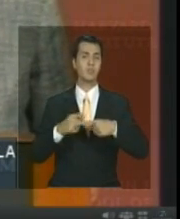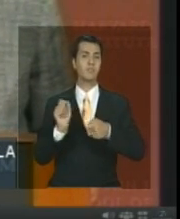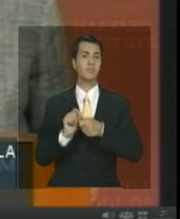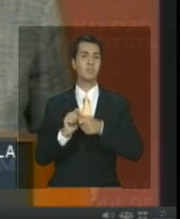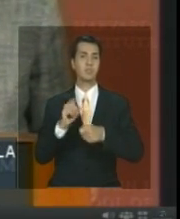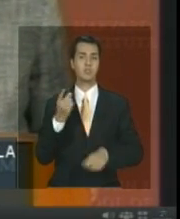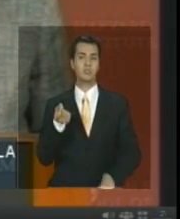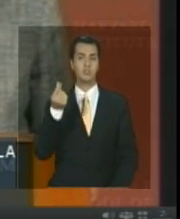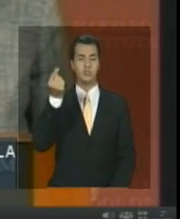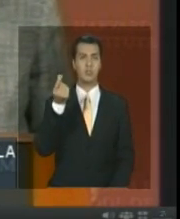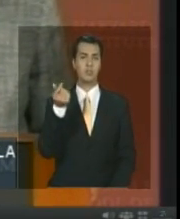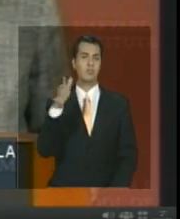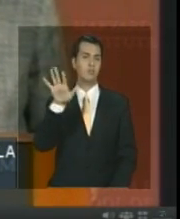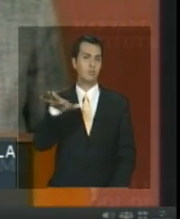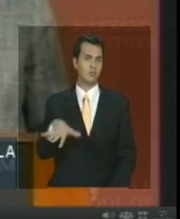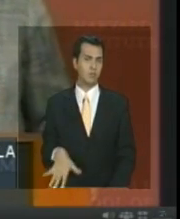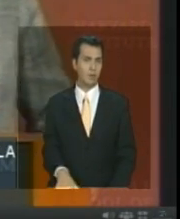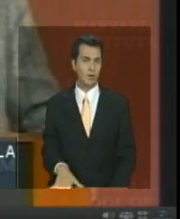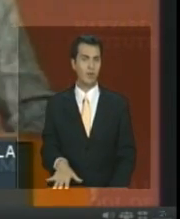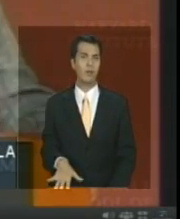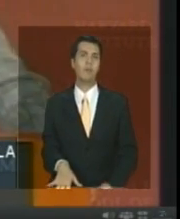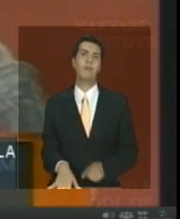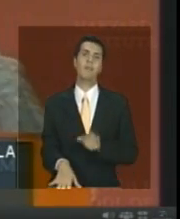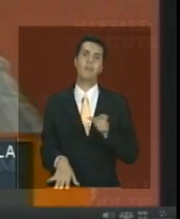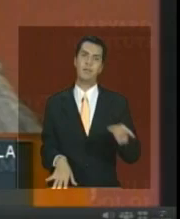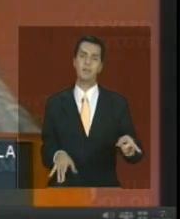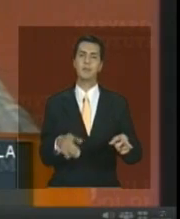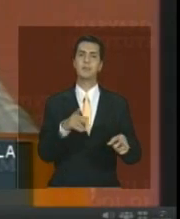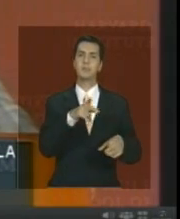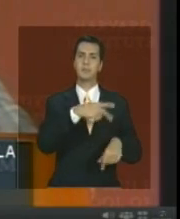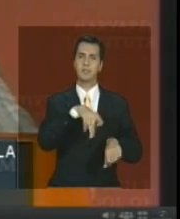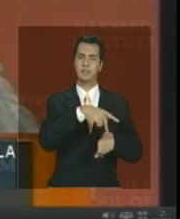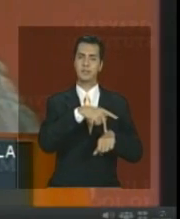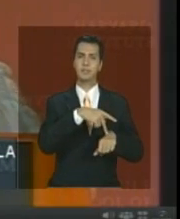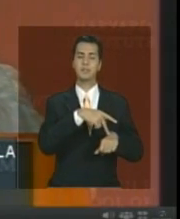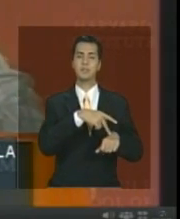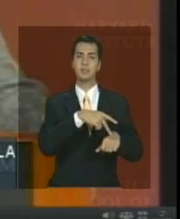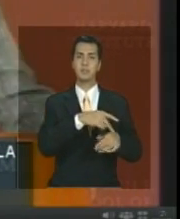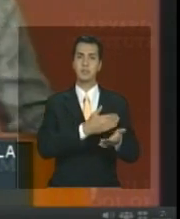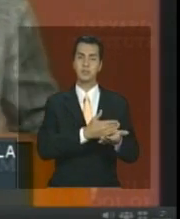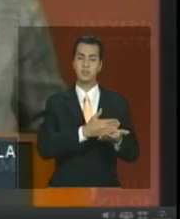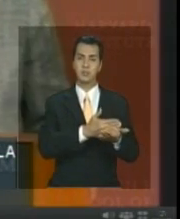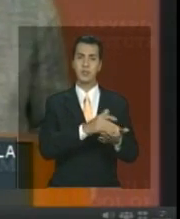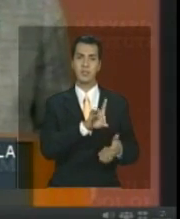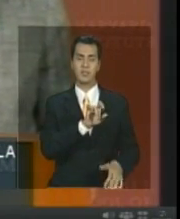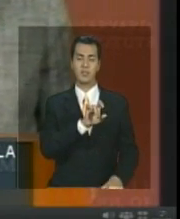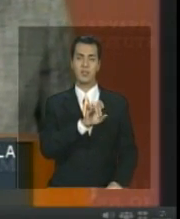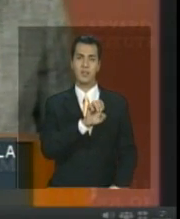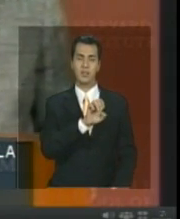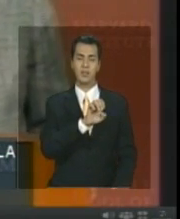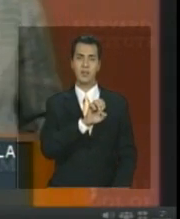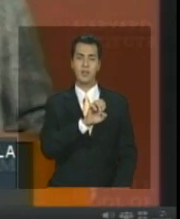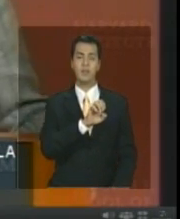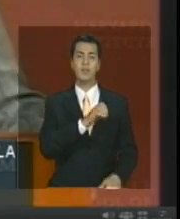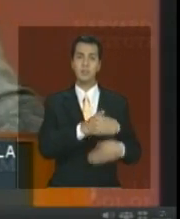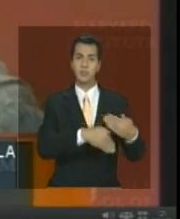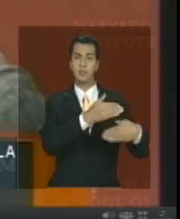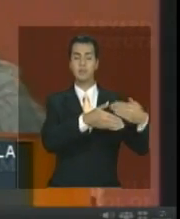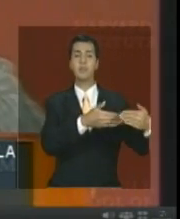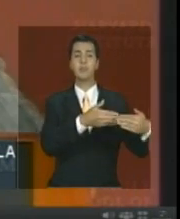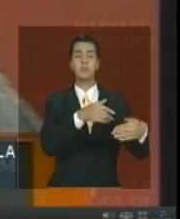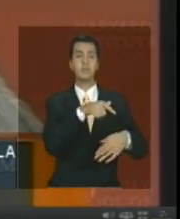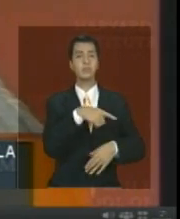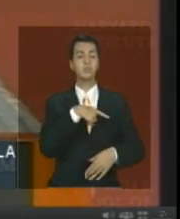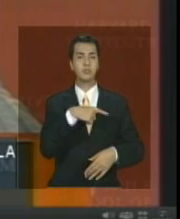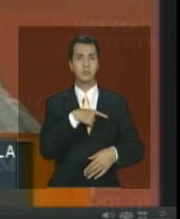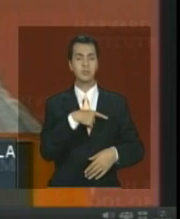moedas dos países desenvolvidos, que afeta e produz graves problemas